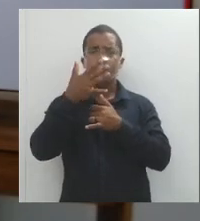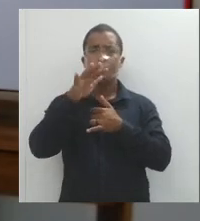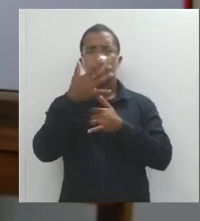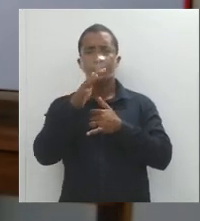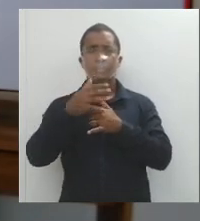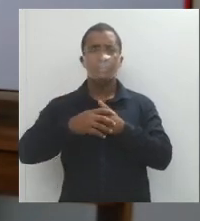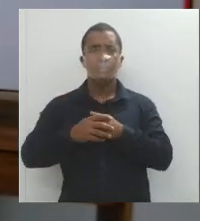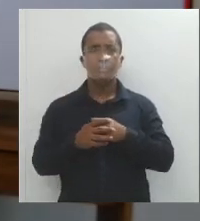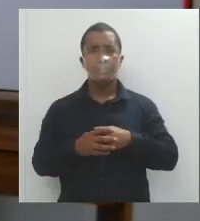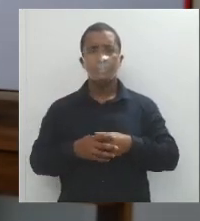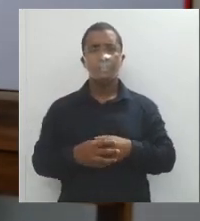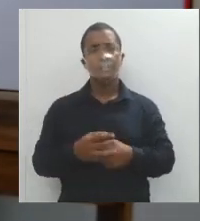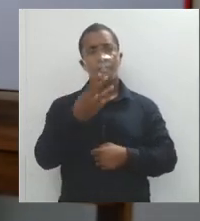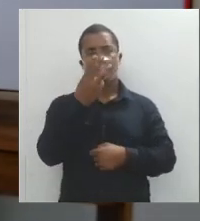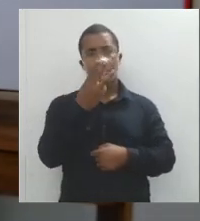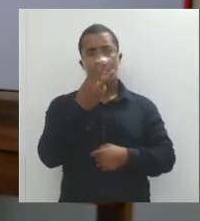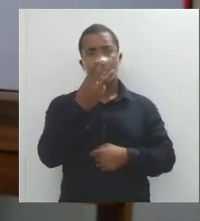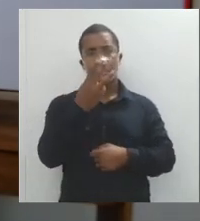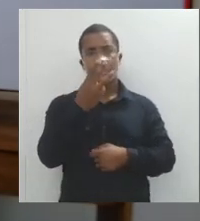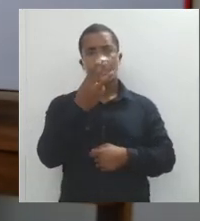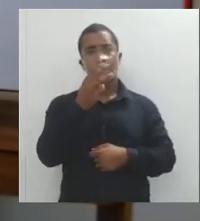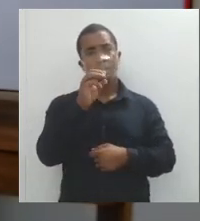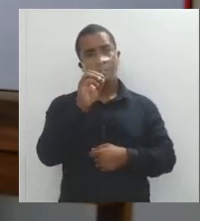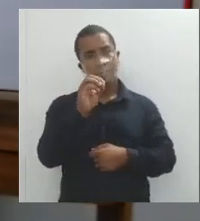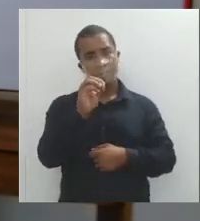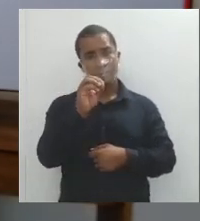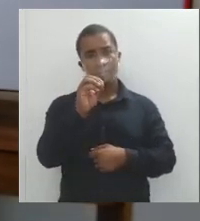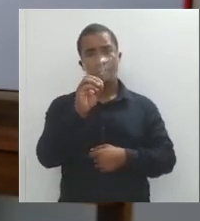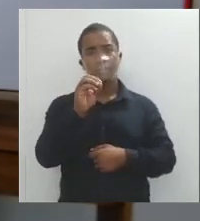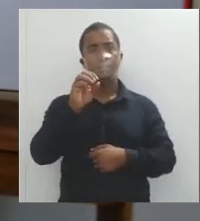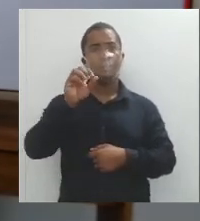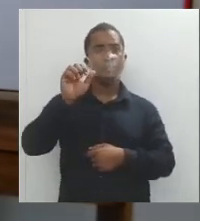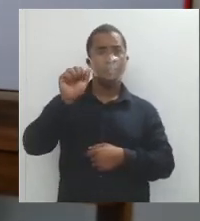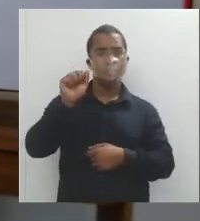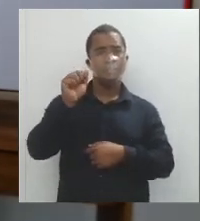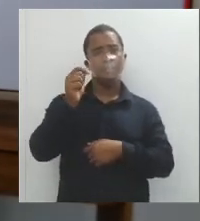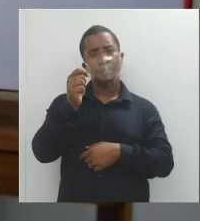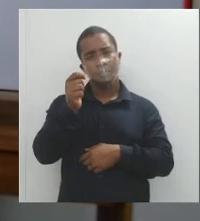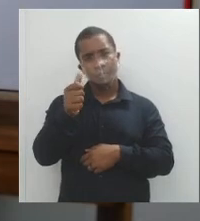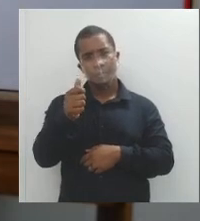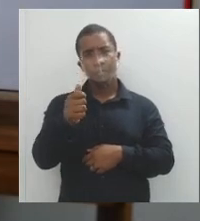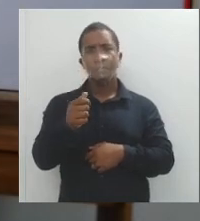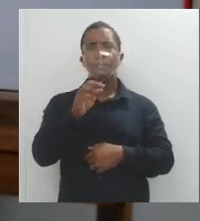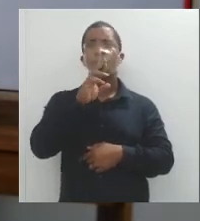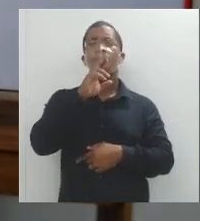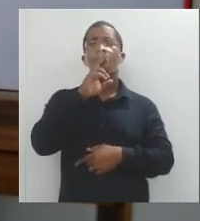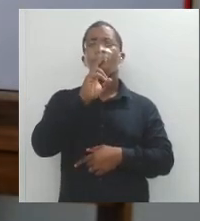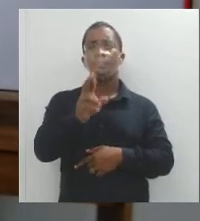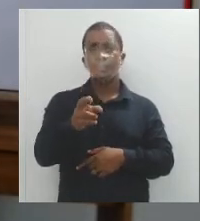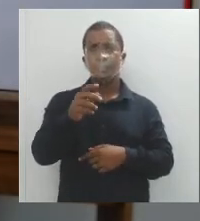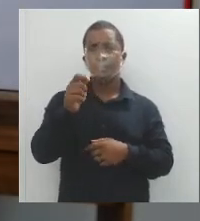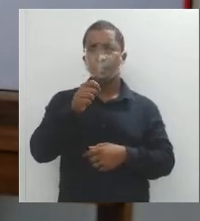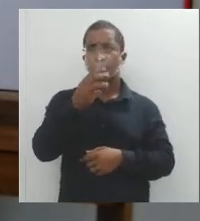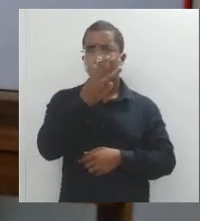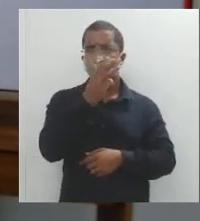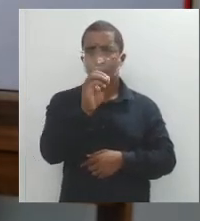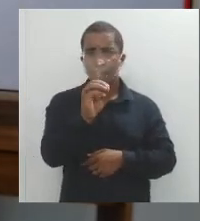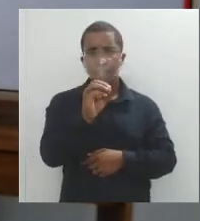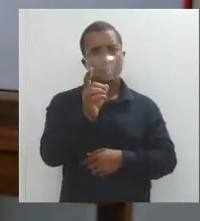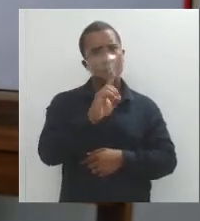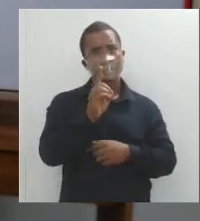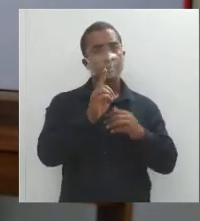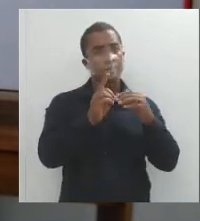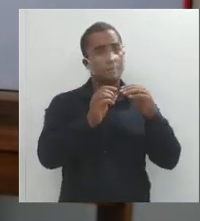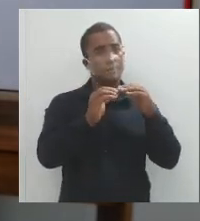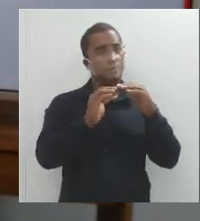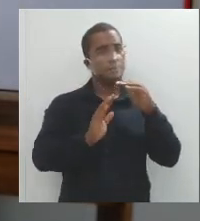ó? 30 amperes. Ele vai dar perto de 30. A resposta vai dar 30 não, ó. 30 ele passa, tá